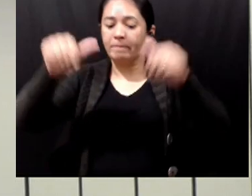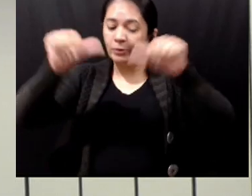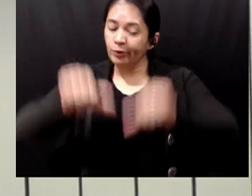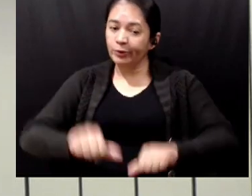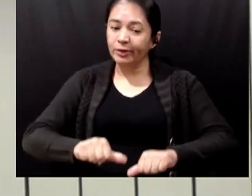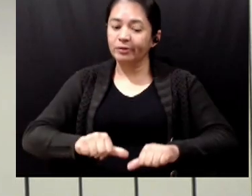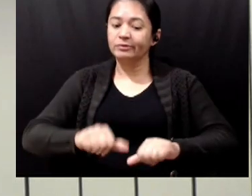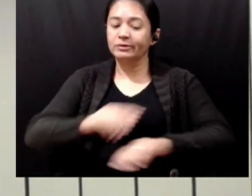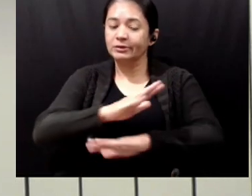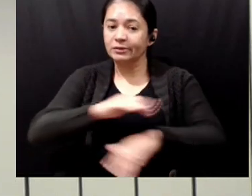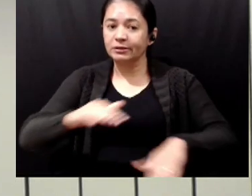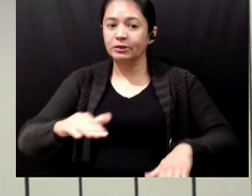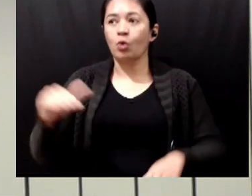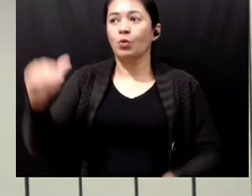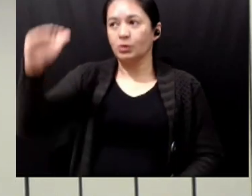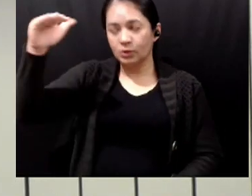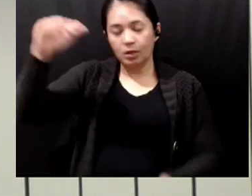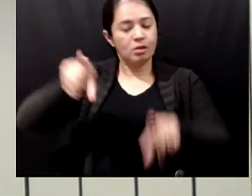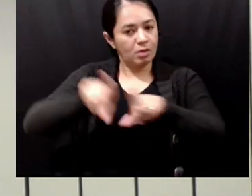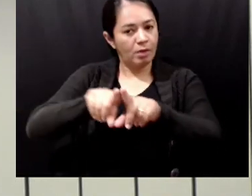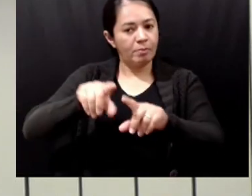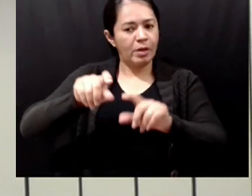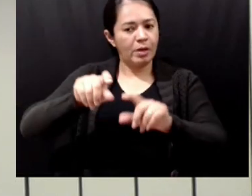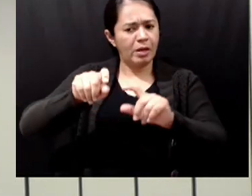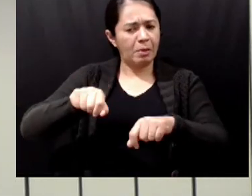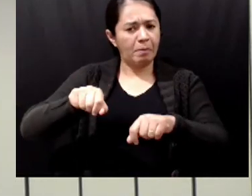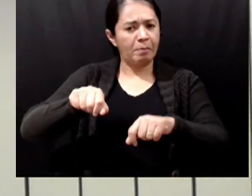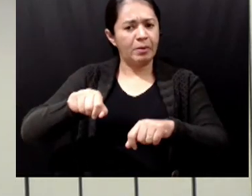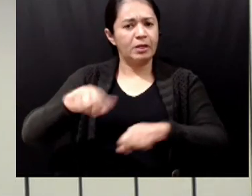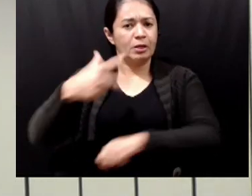adultos também podem reforçar a dose da vacina.